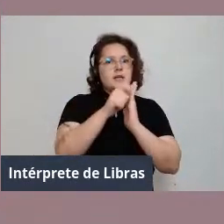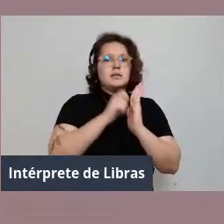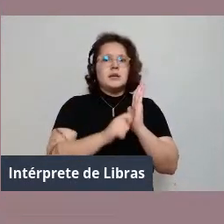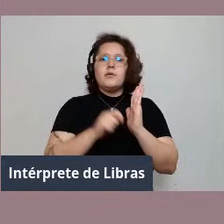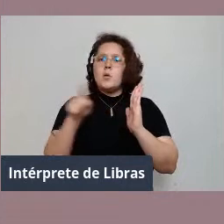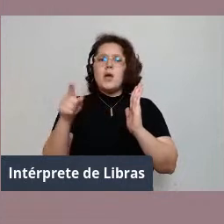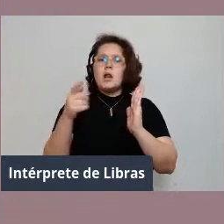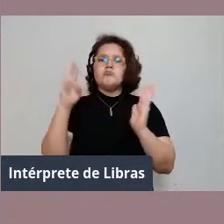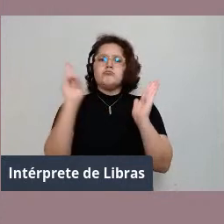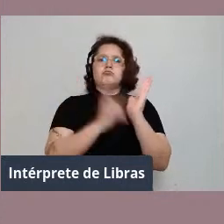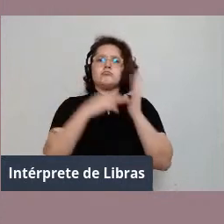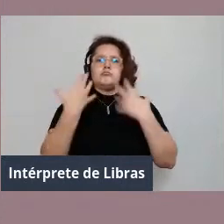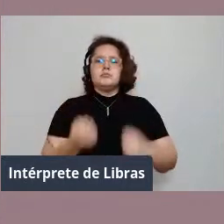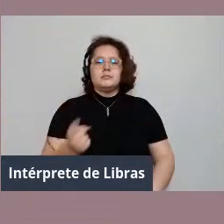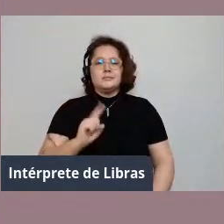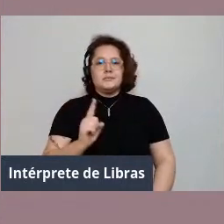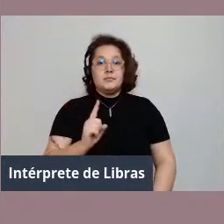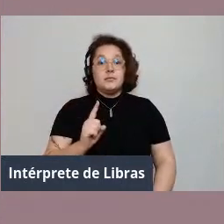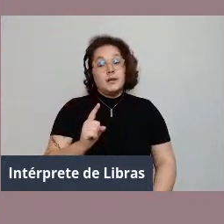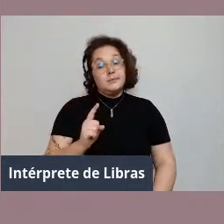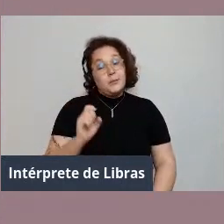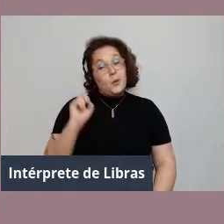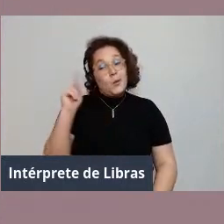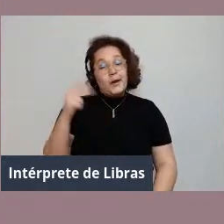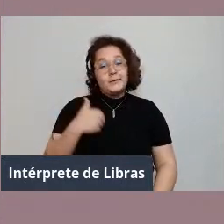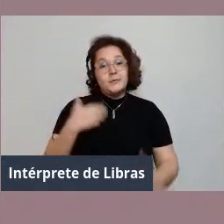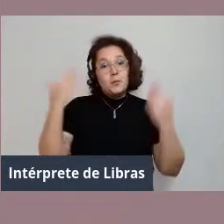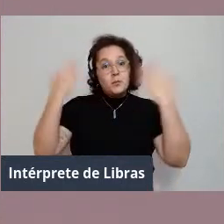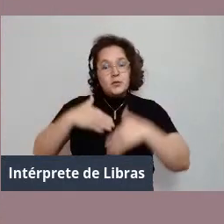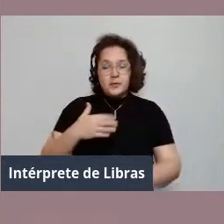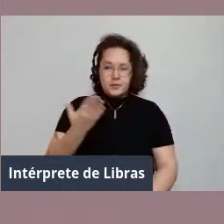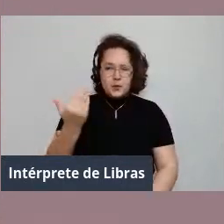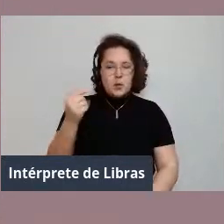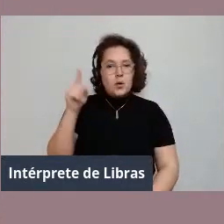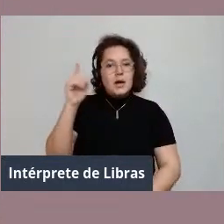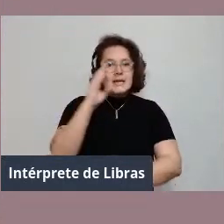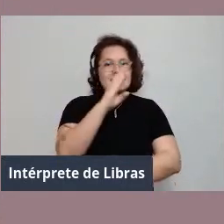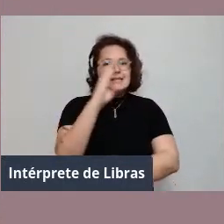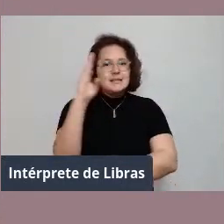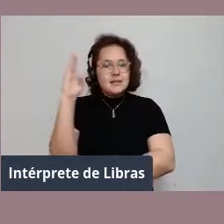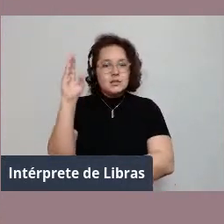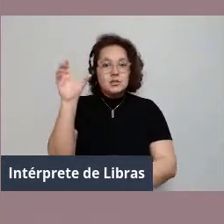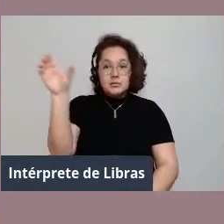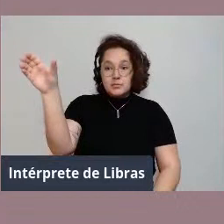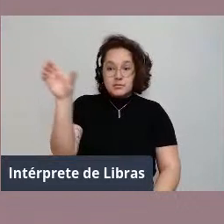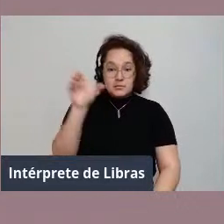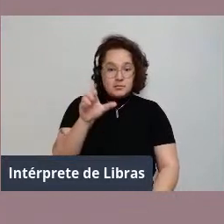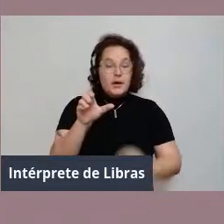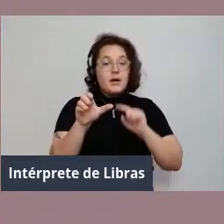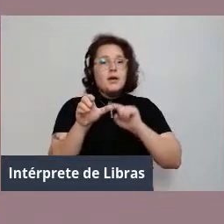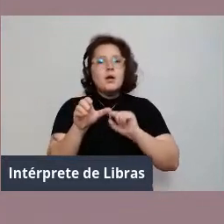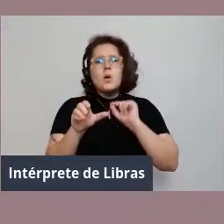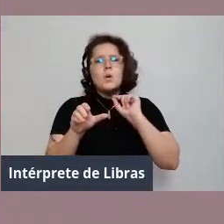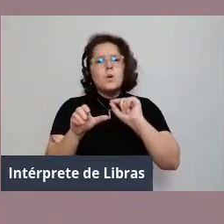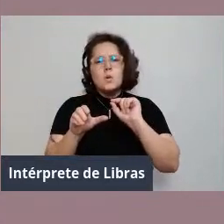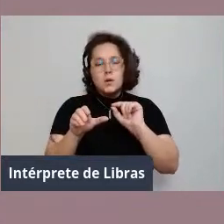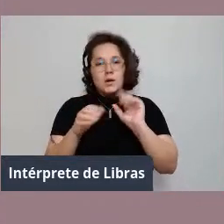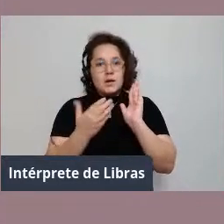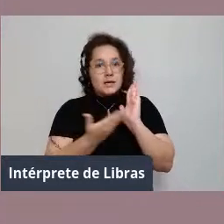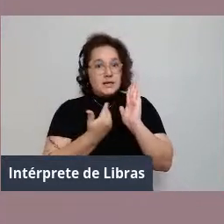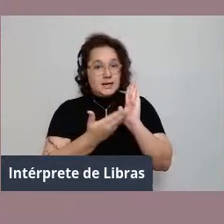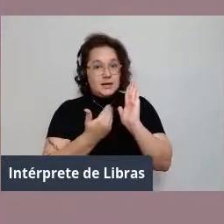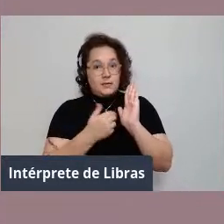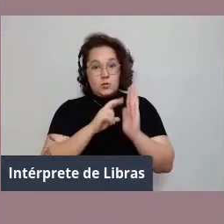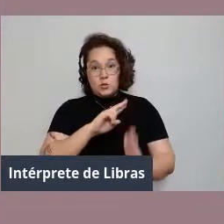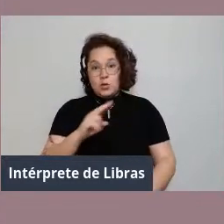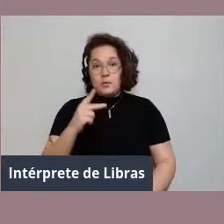reconhecer. Tive que lhe provar, pedindo que pegasse na estante um exemplar de Uma Aprendizagem ou O Livro dos